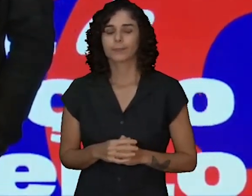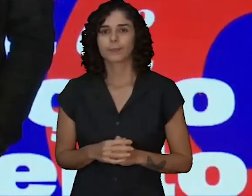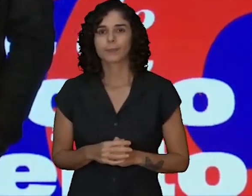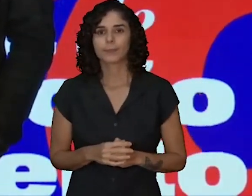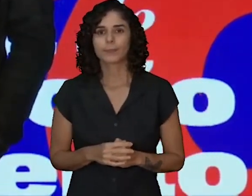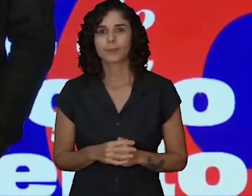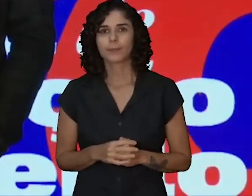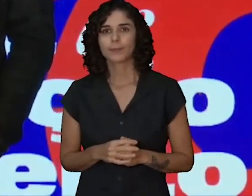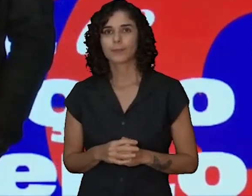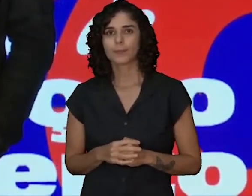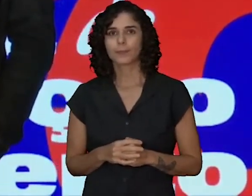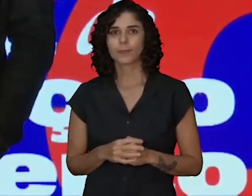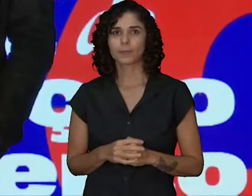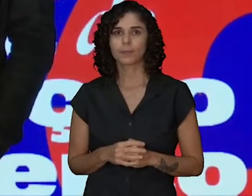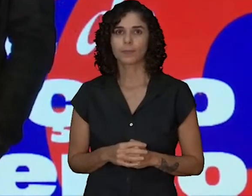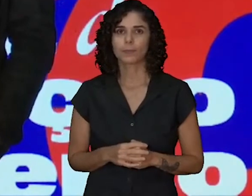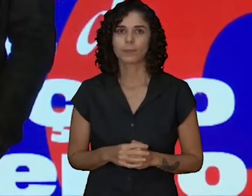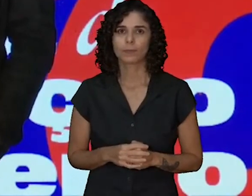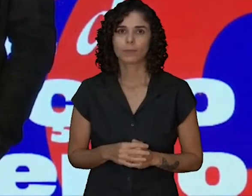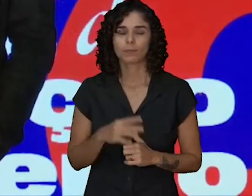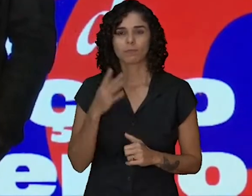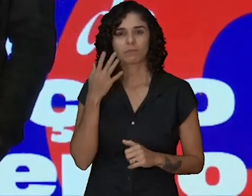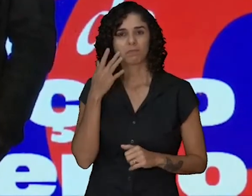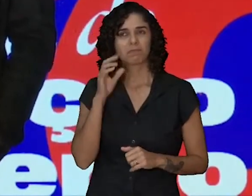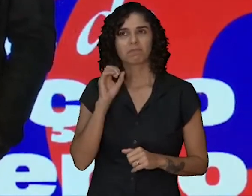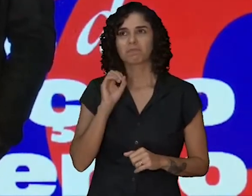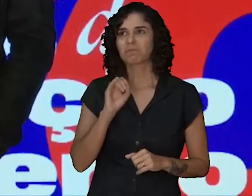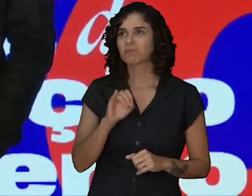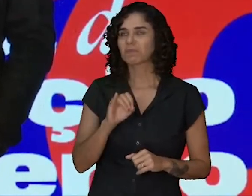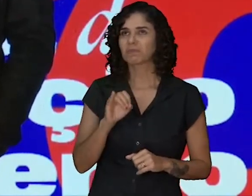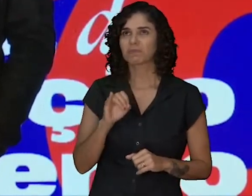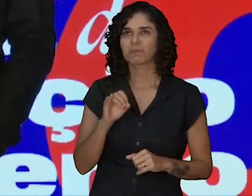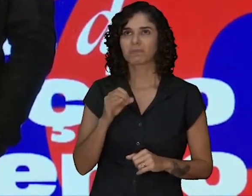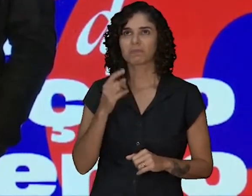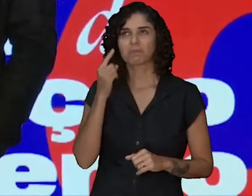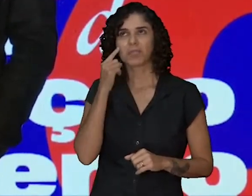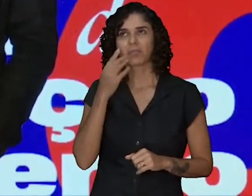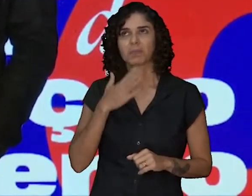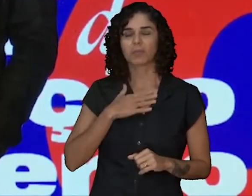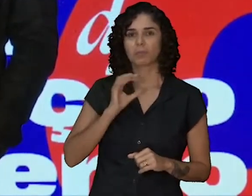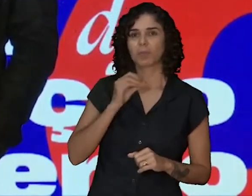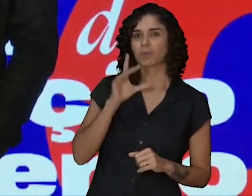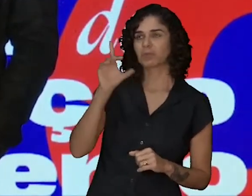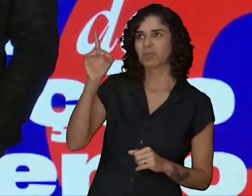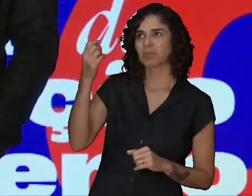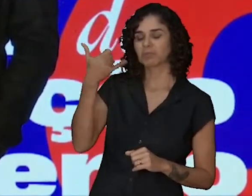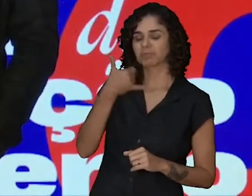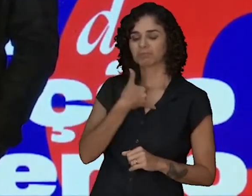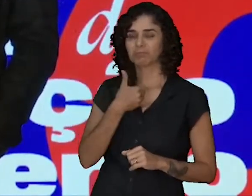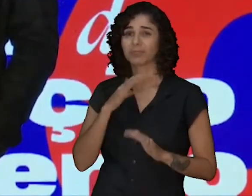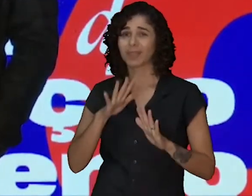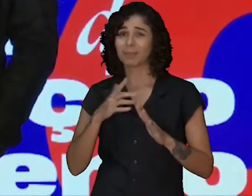E eu fiquei, não sei se foi um pensamento meu ou de Deus, mas eu fiquei com a